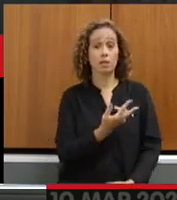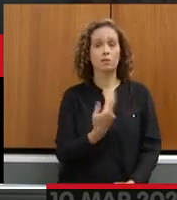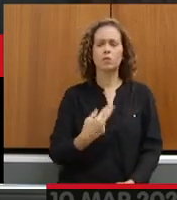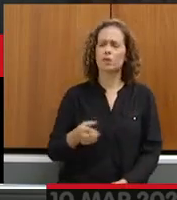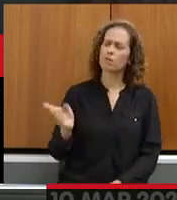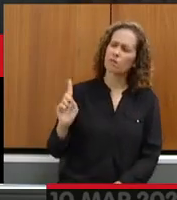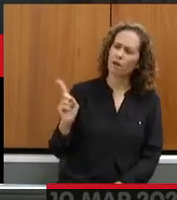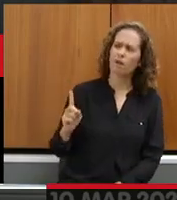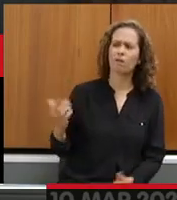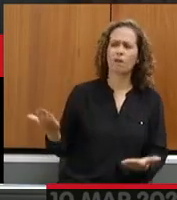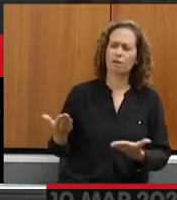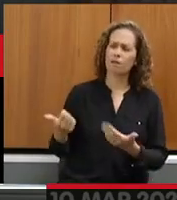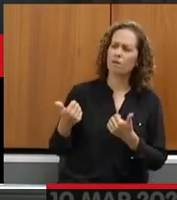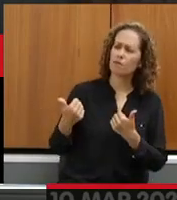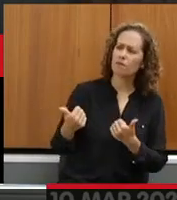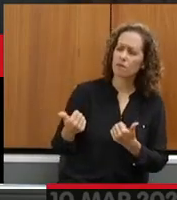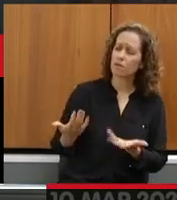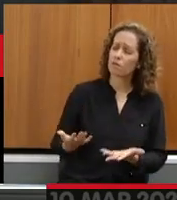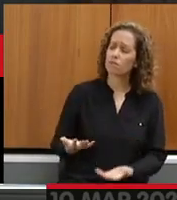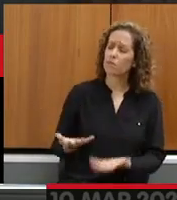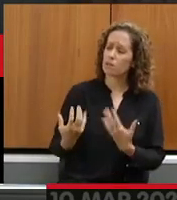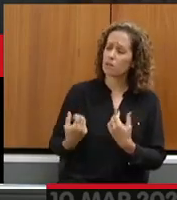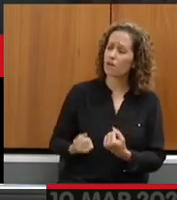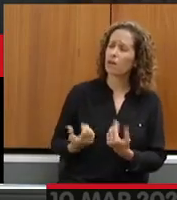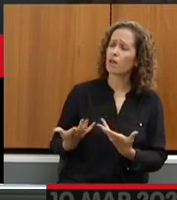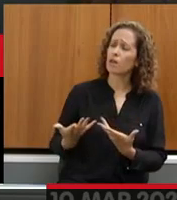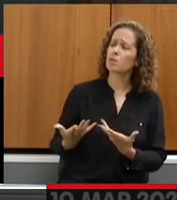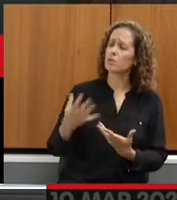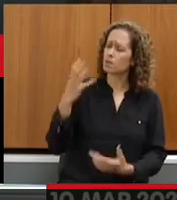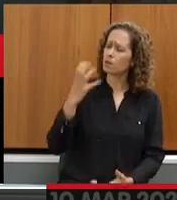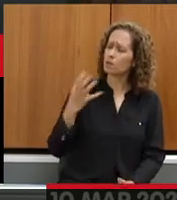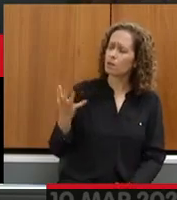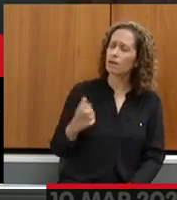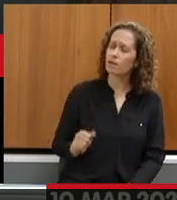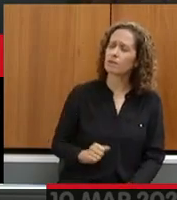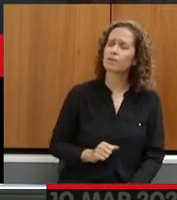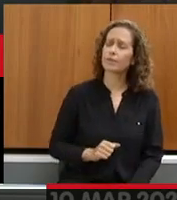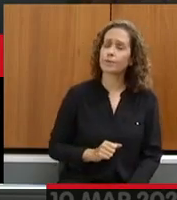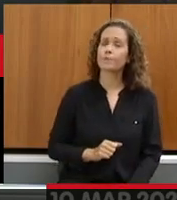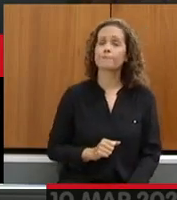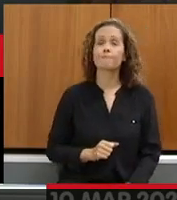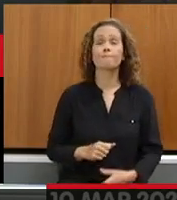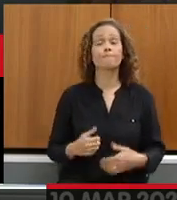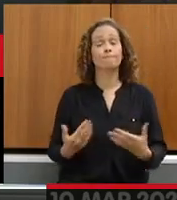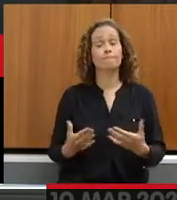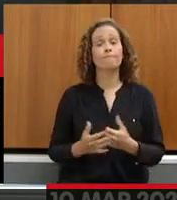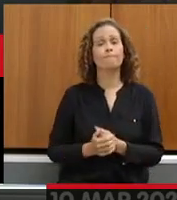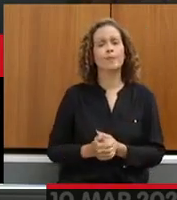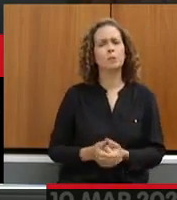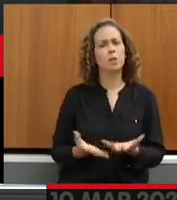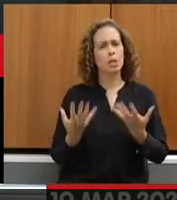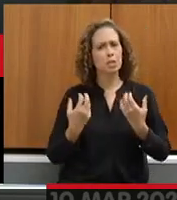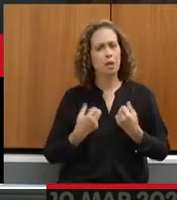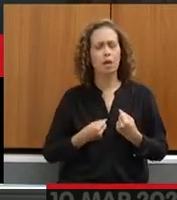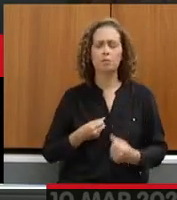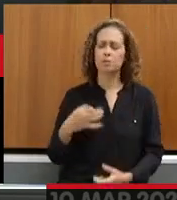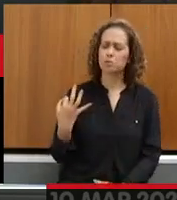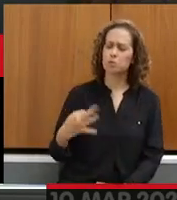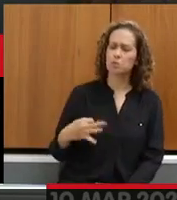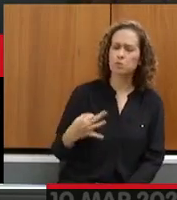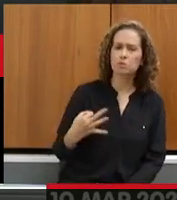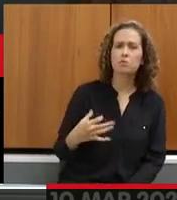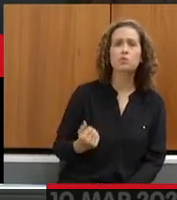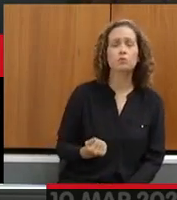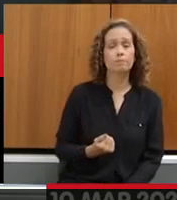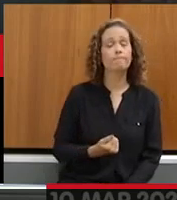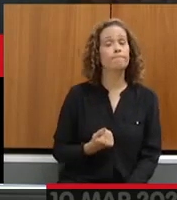trabalho recebo e tem muita seriedade Band avental foi um monte de coisa recebe direitinho e